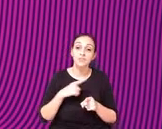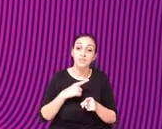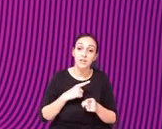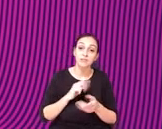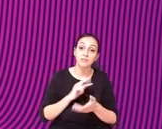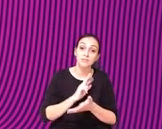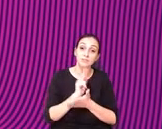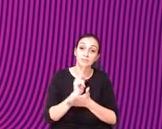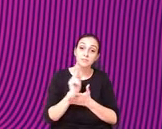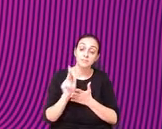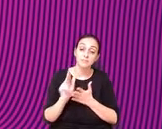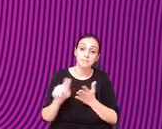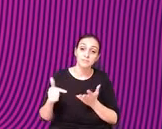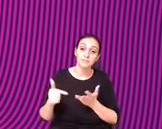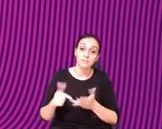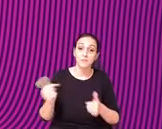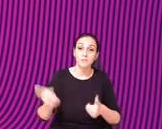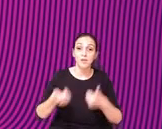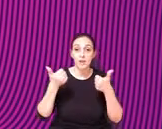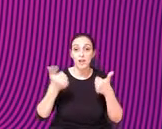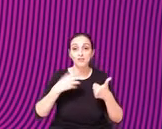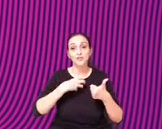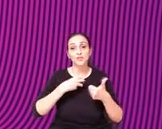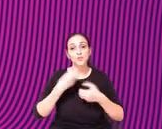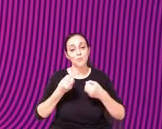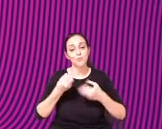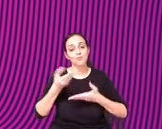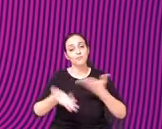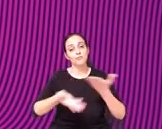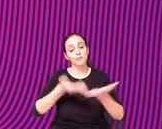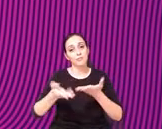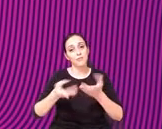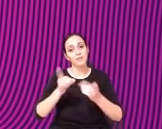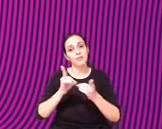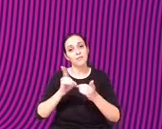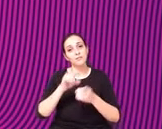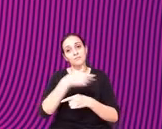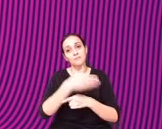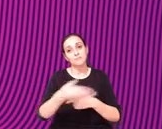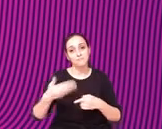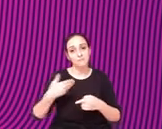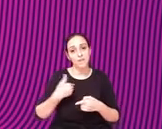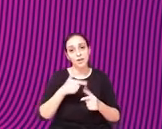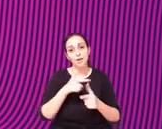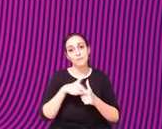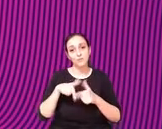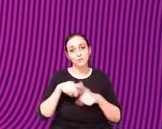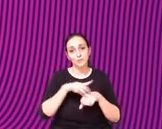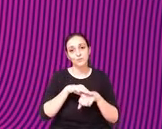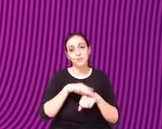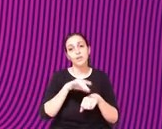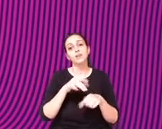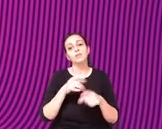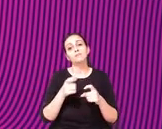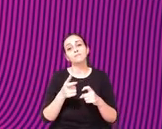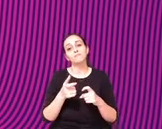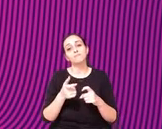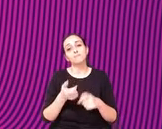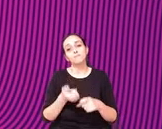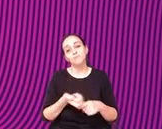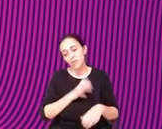para podermos melhorar a forma como vamos abordar estas patologias no futuro. Fazendo mais uma